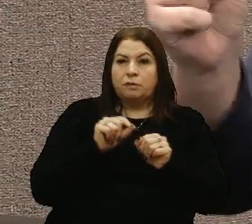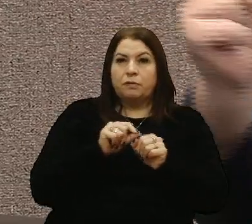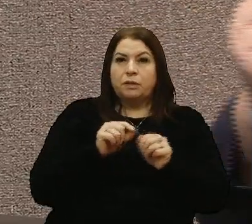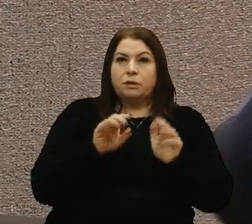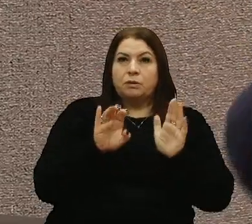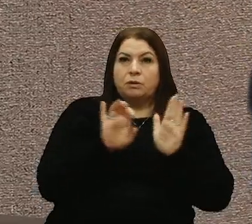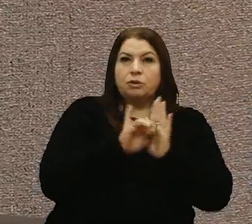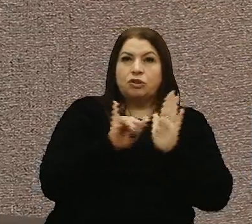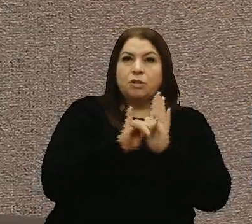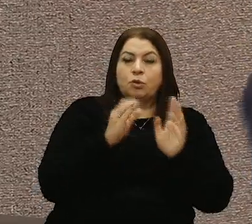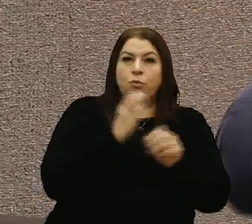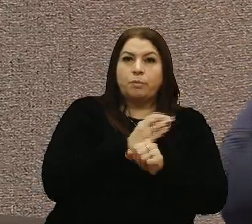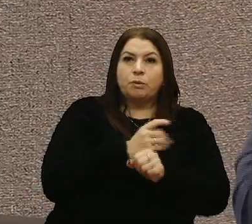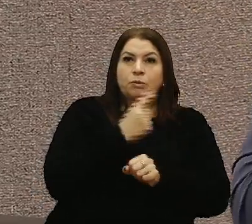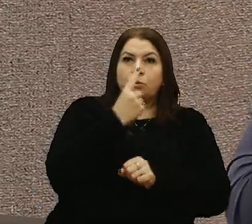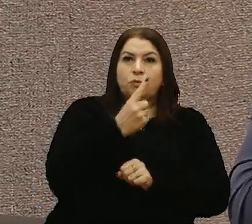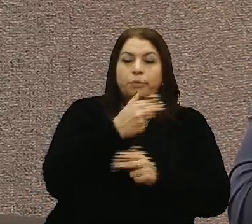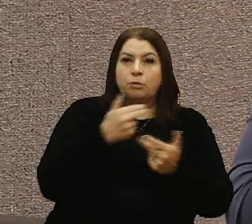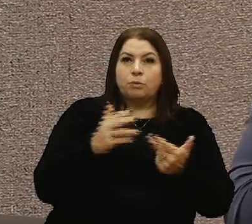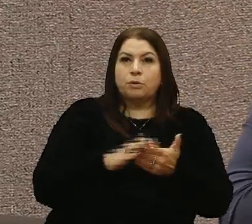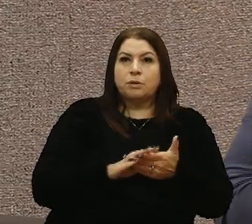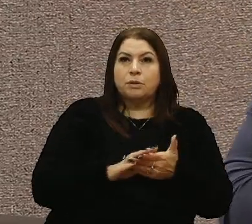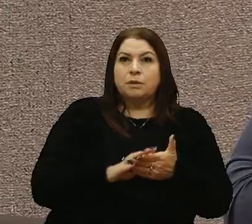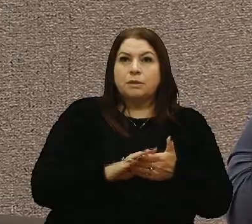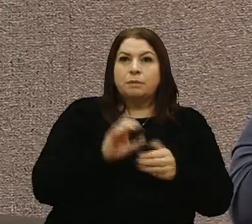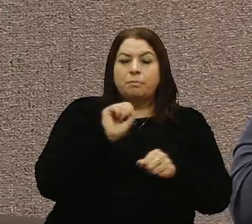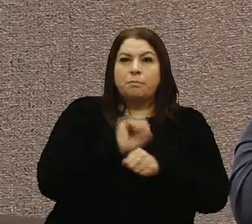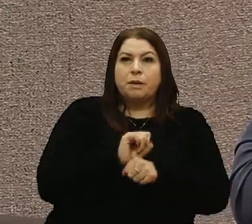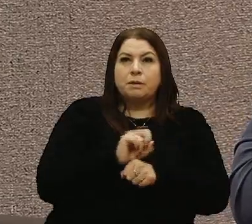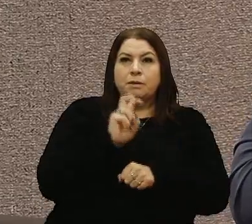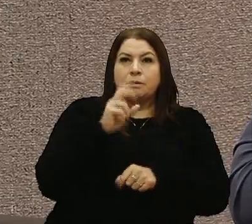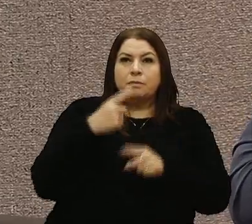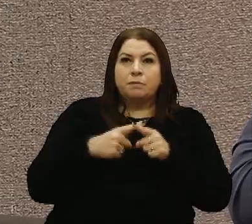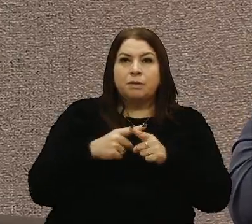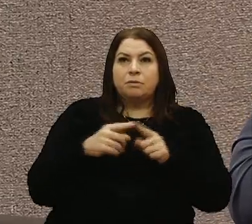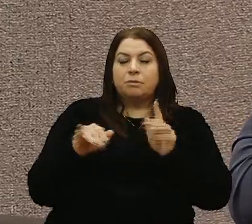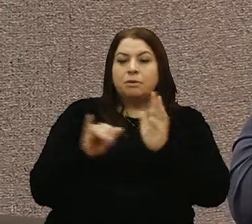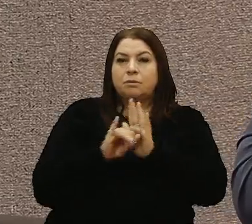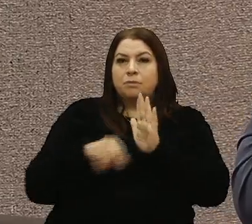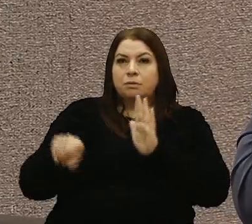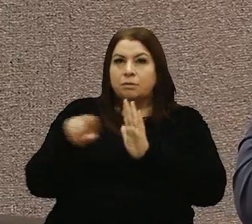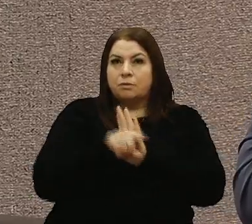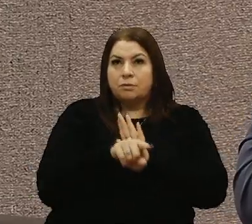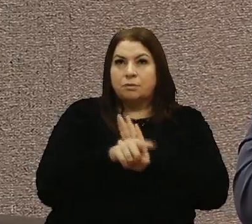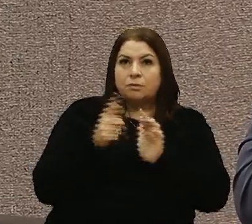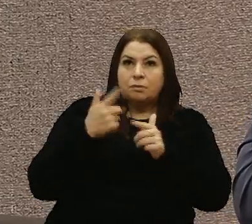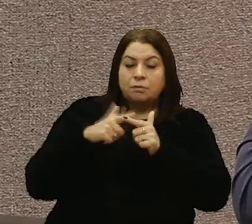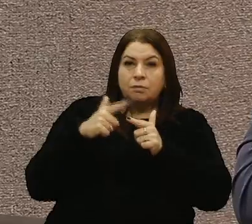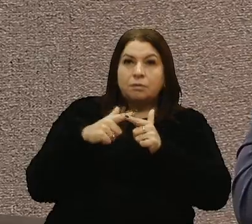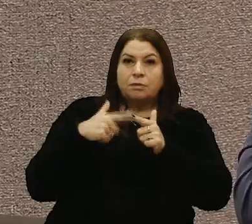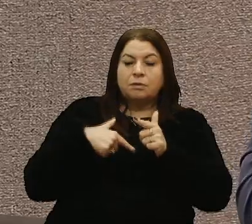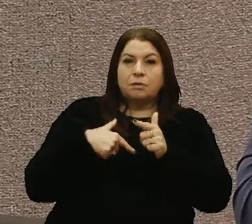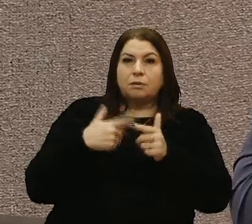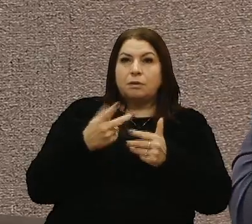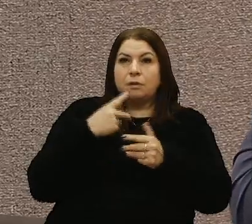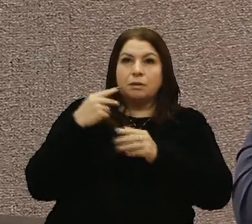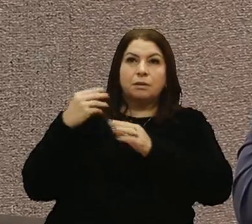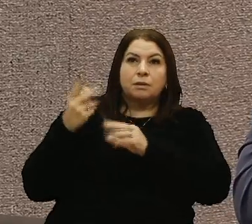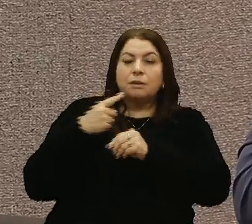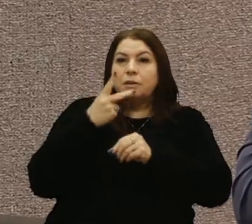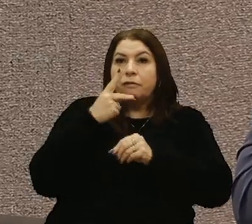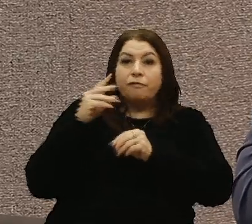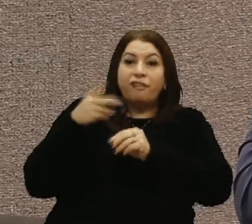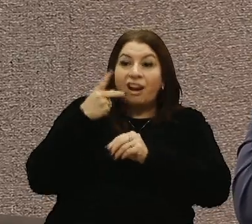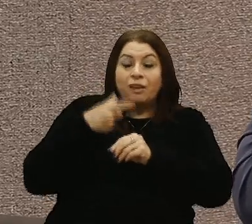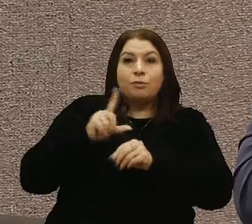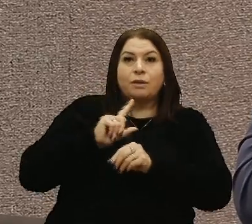edital completo, tem problema em uma questão e se impugna 5 vezes o mesmo edital. O problema foi ter cacarejado sem a galinha ter colocado o